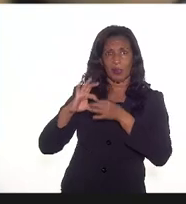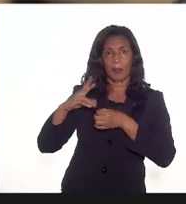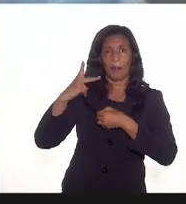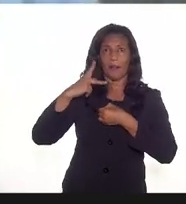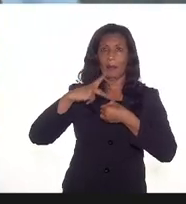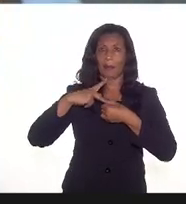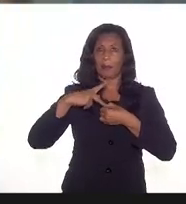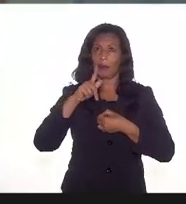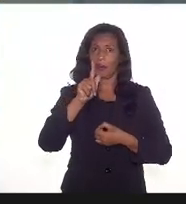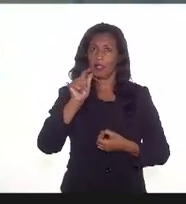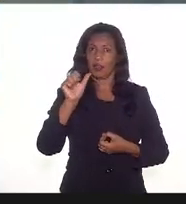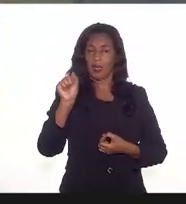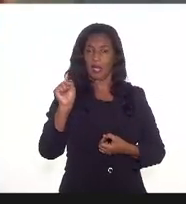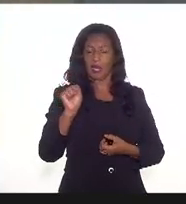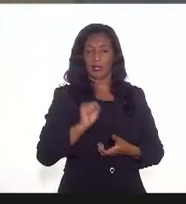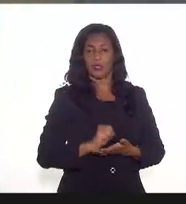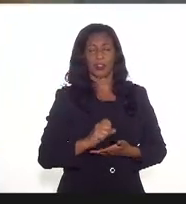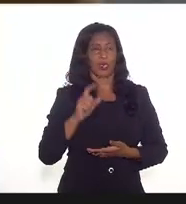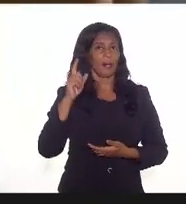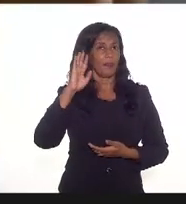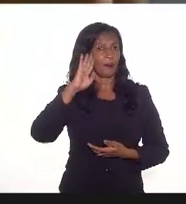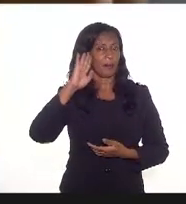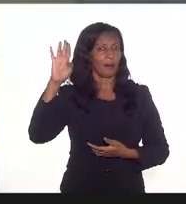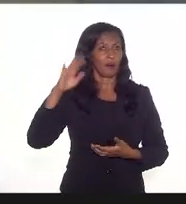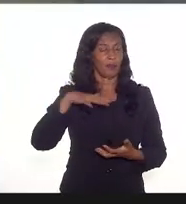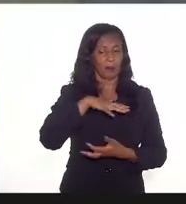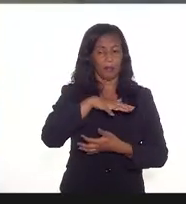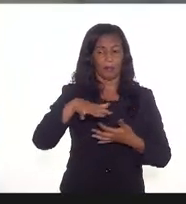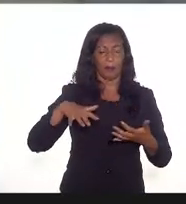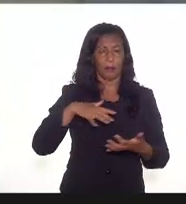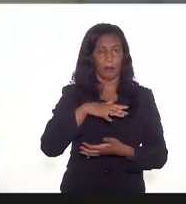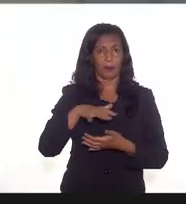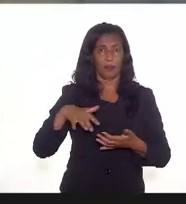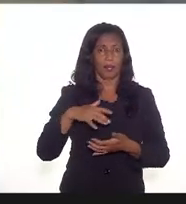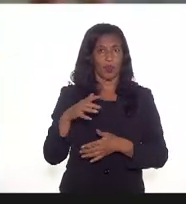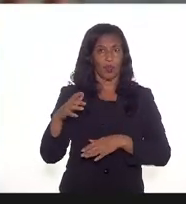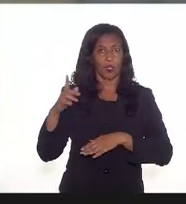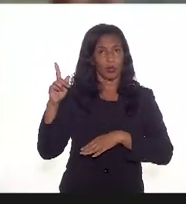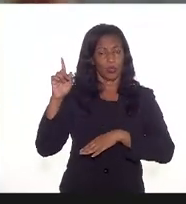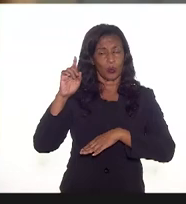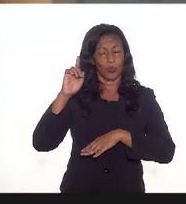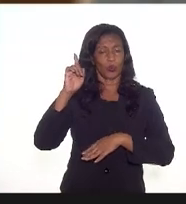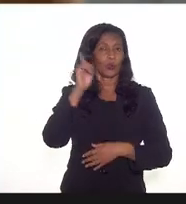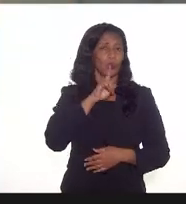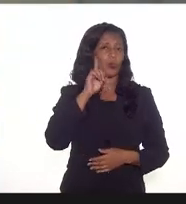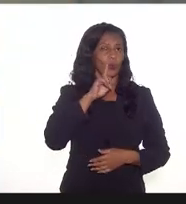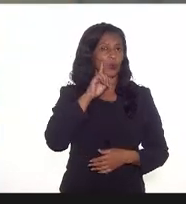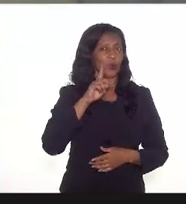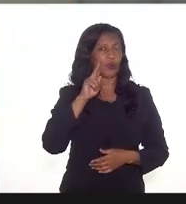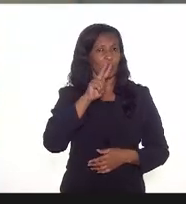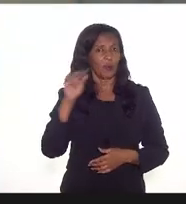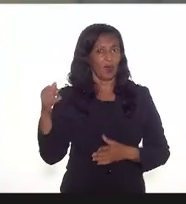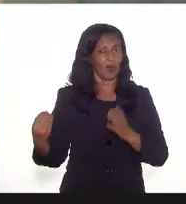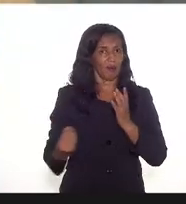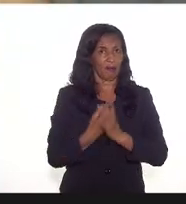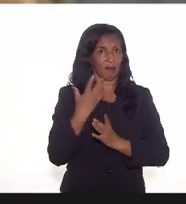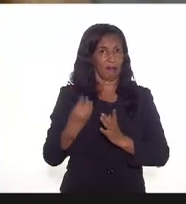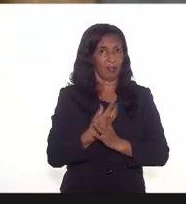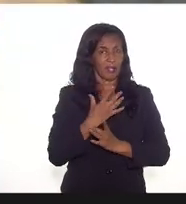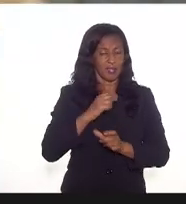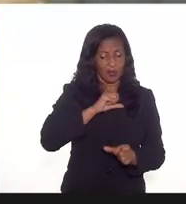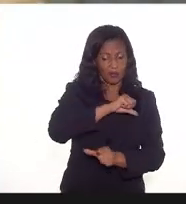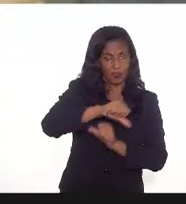principalmente com a revolução agora que os Estados Unidos vai fazer, né? optando pelo carro